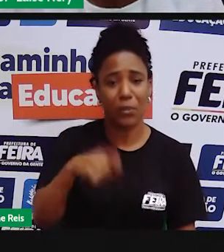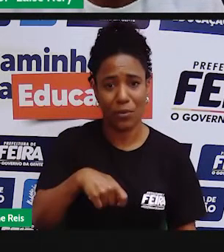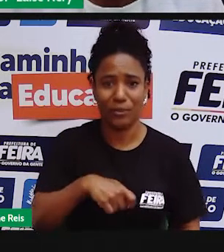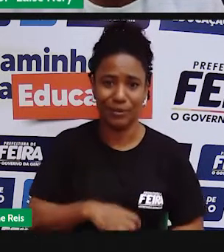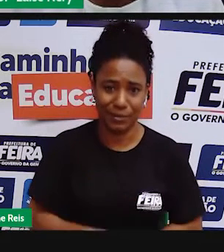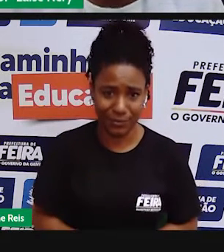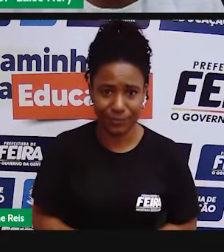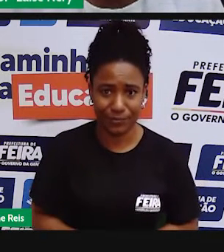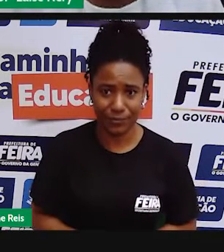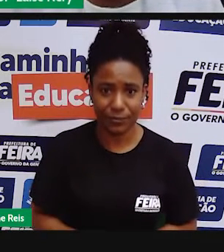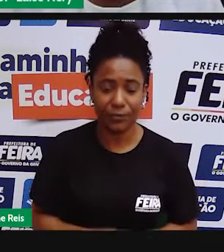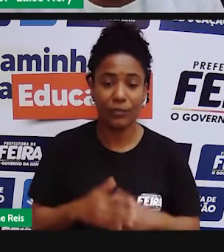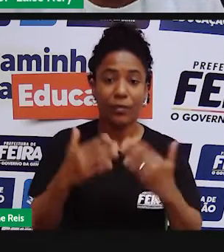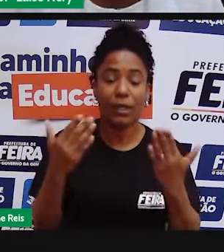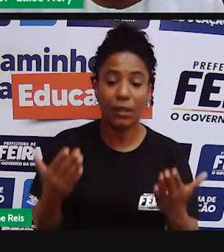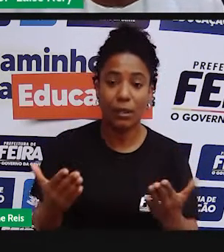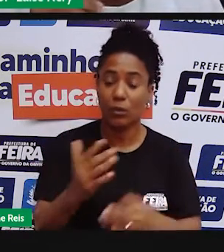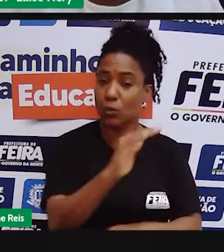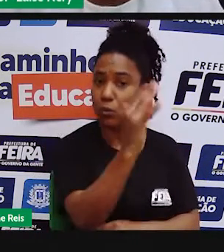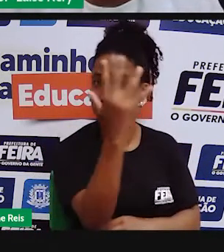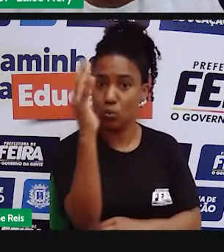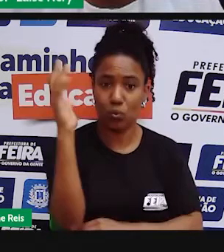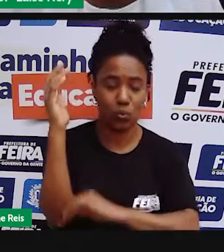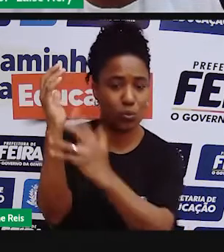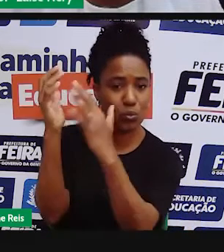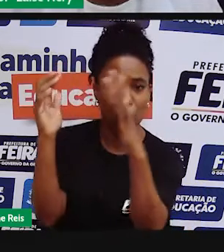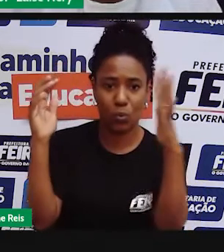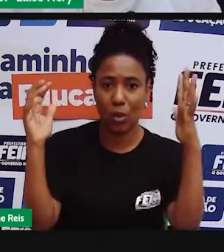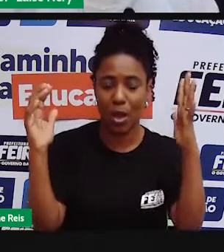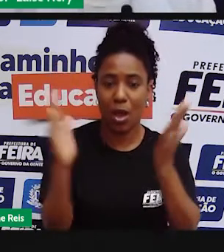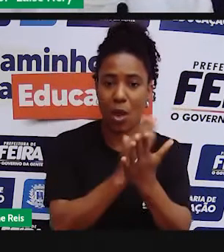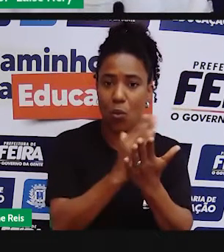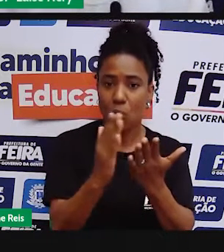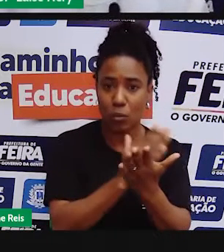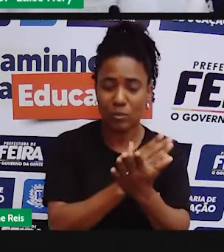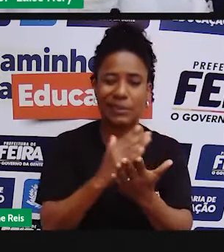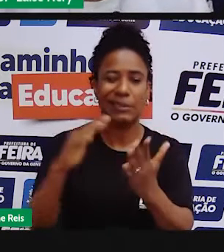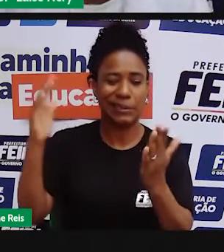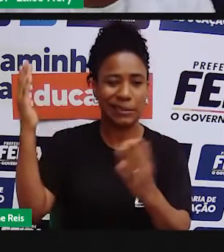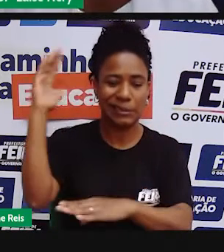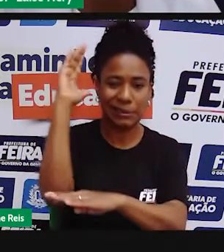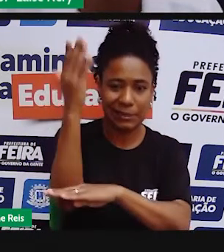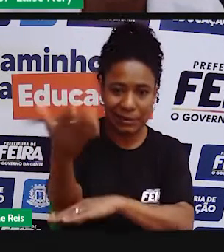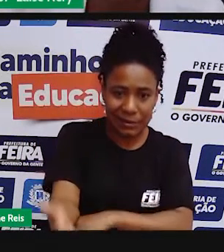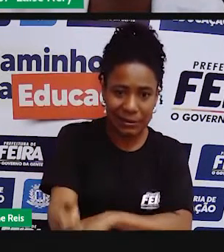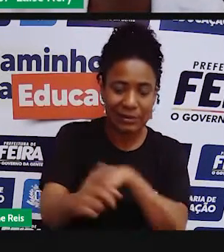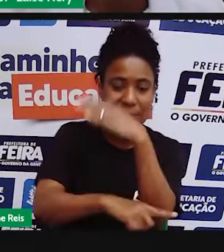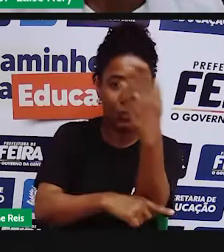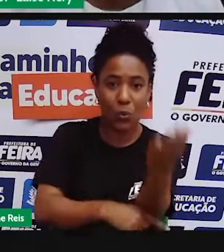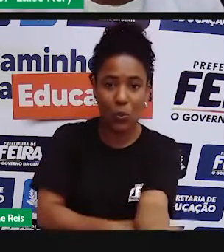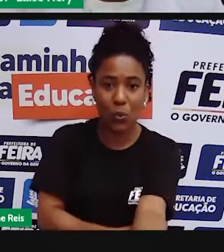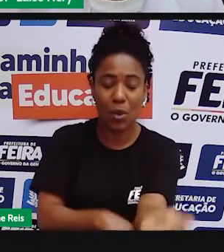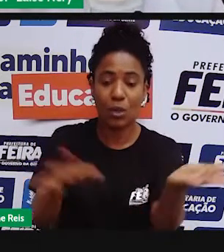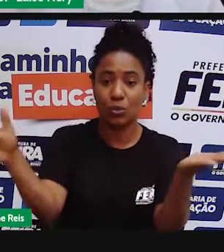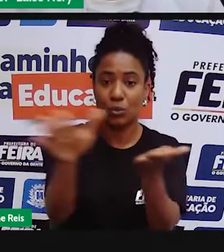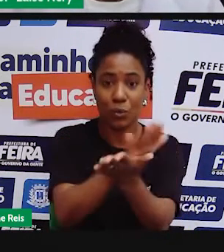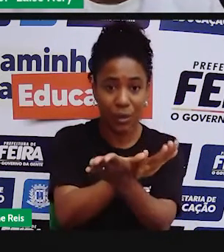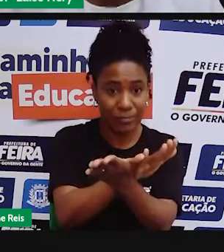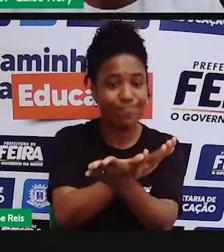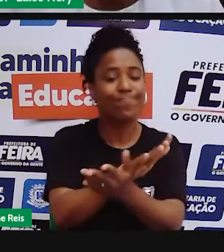isso que a destruição do habitat é uma das maiores causas de diminuição da biodiversidade no